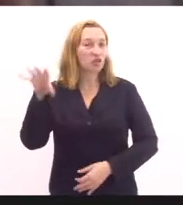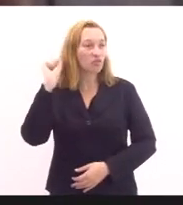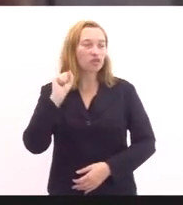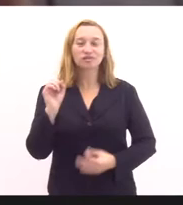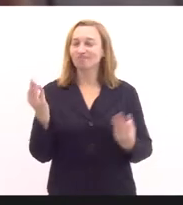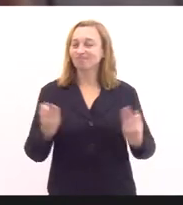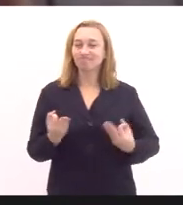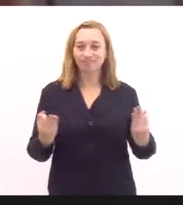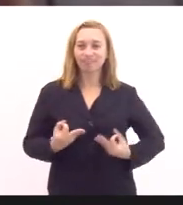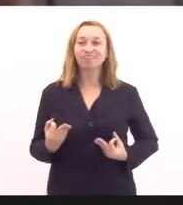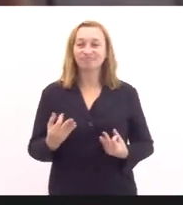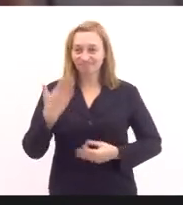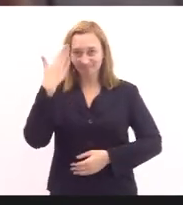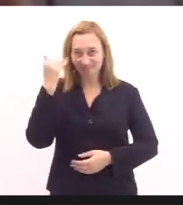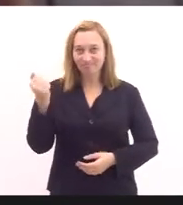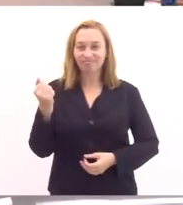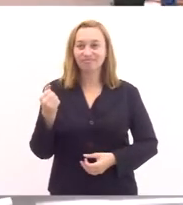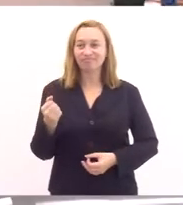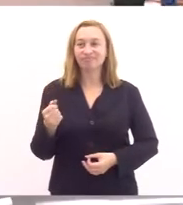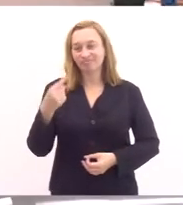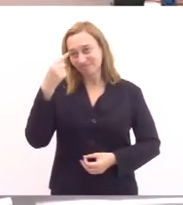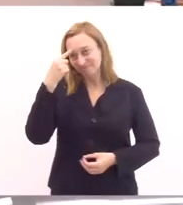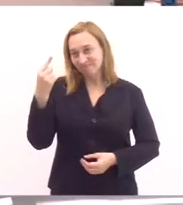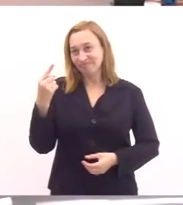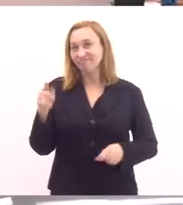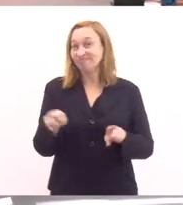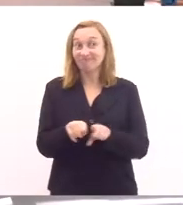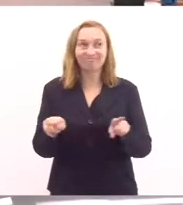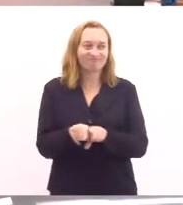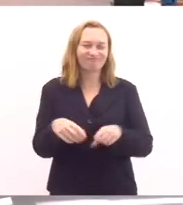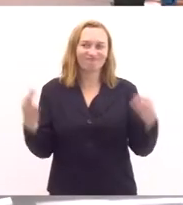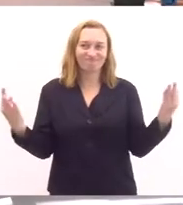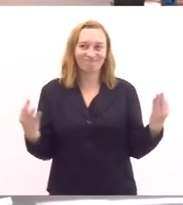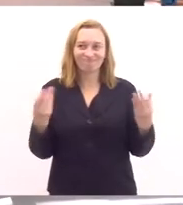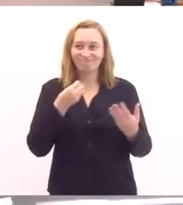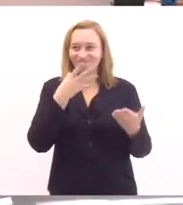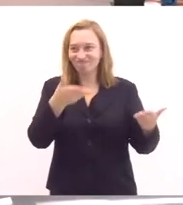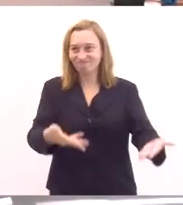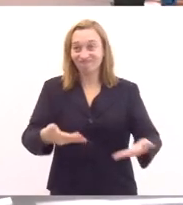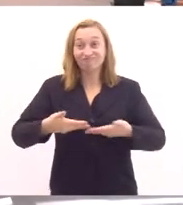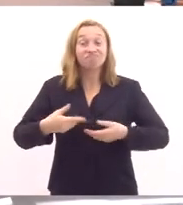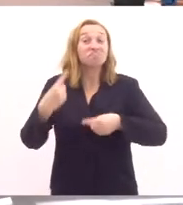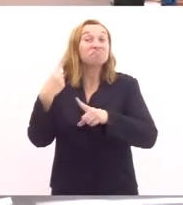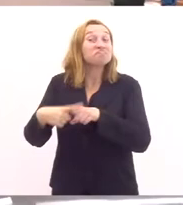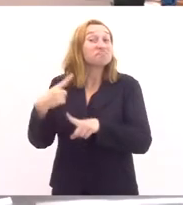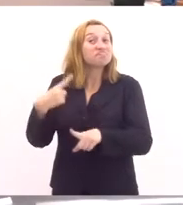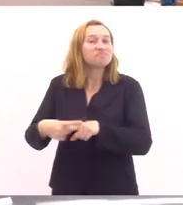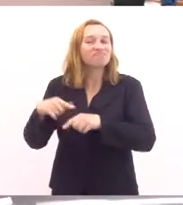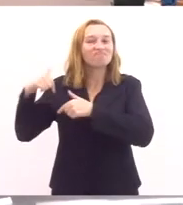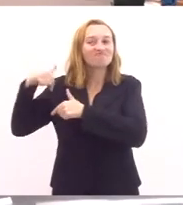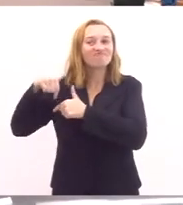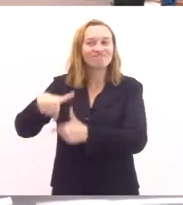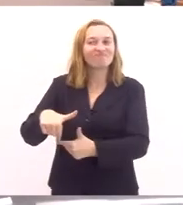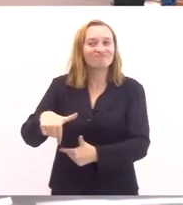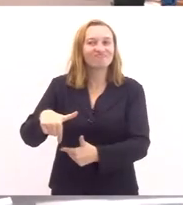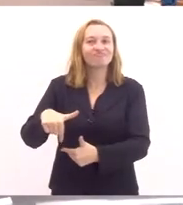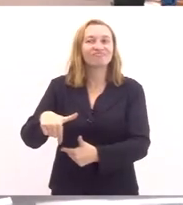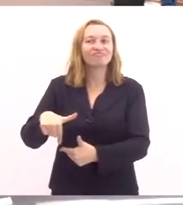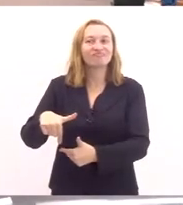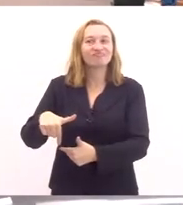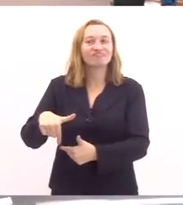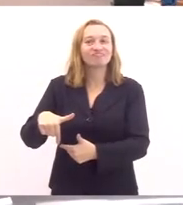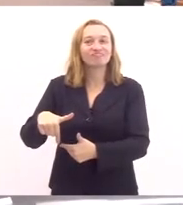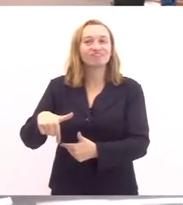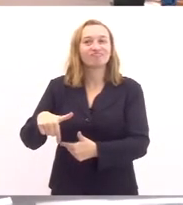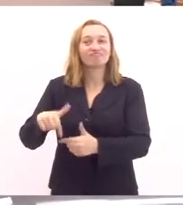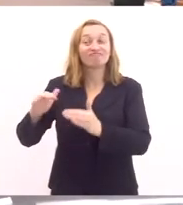a voz da perfeita a gente sabe que as vossas ideias também serão muito bem-vindas porque há uma tradição de